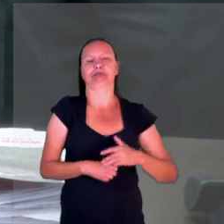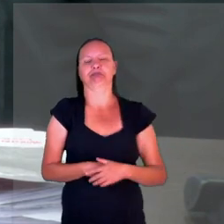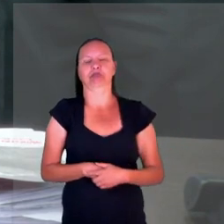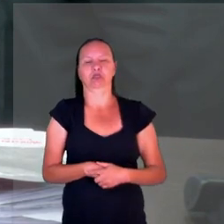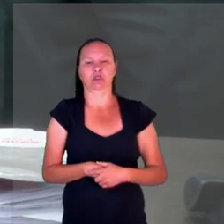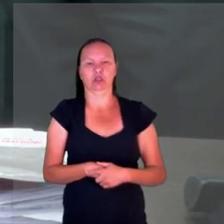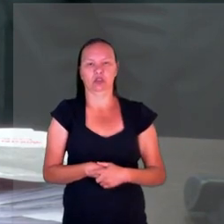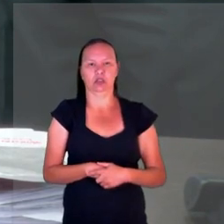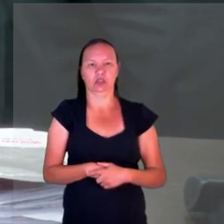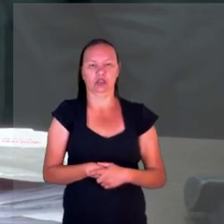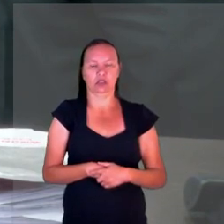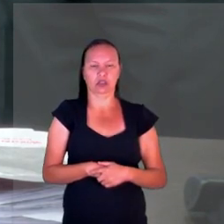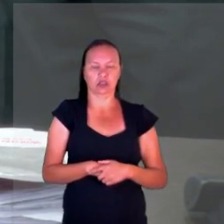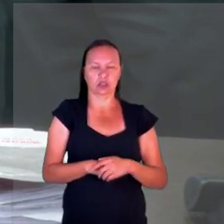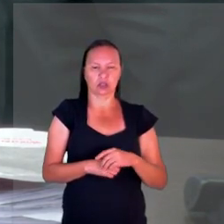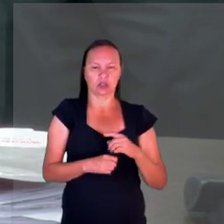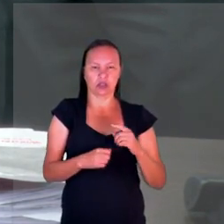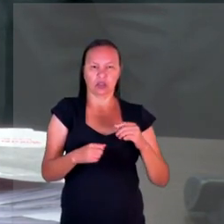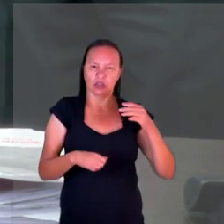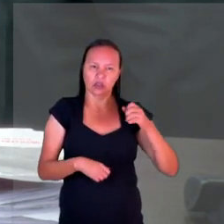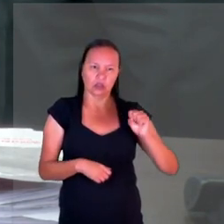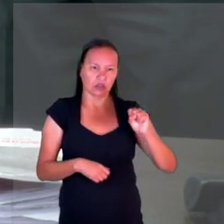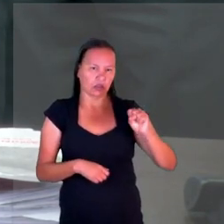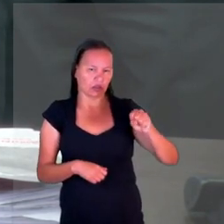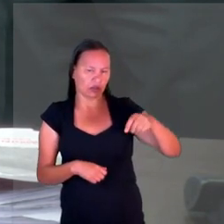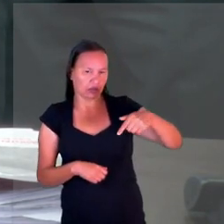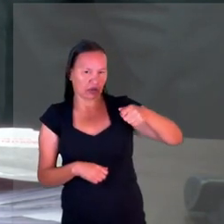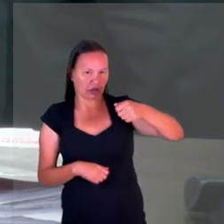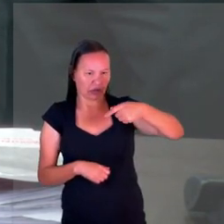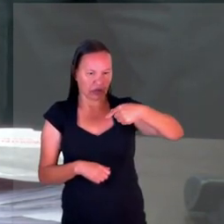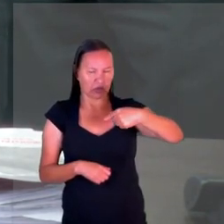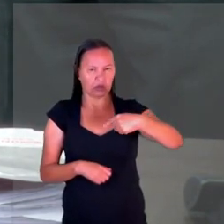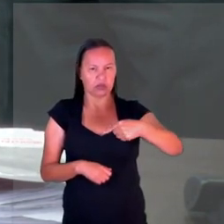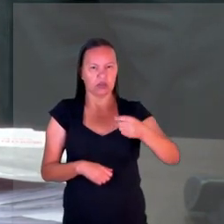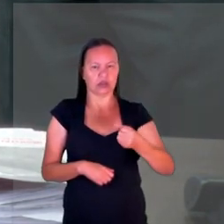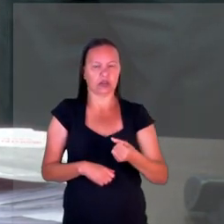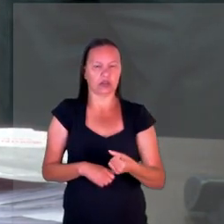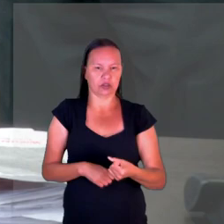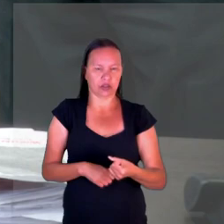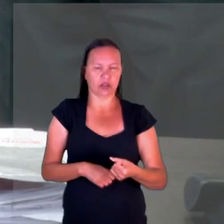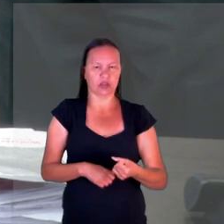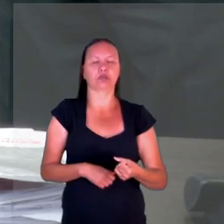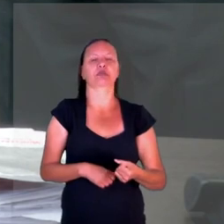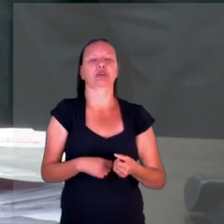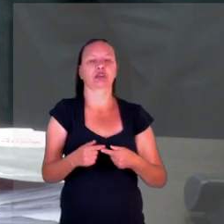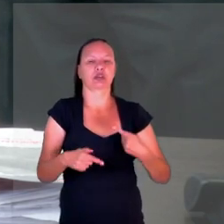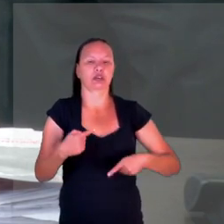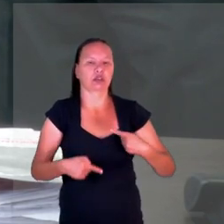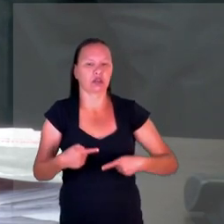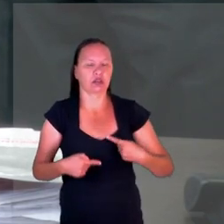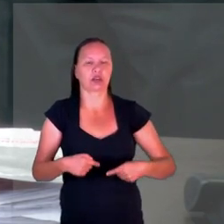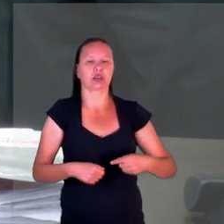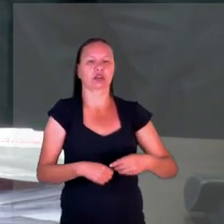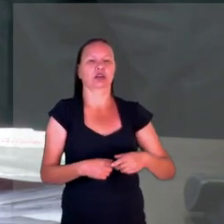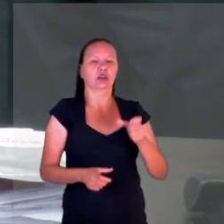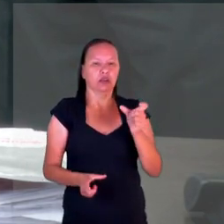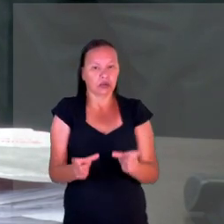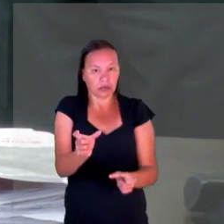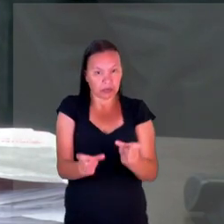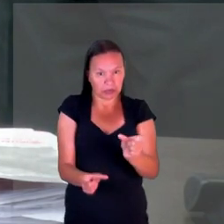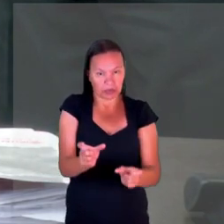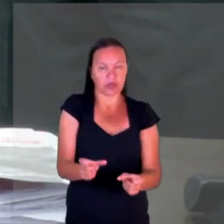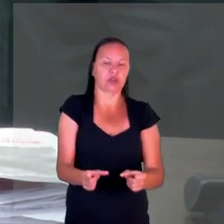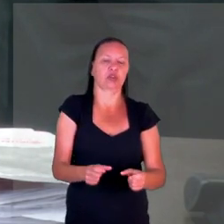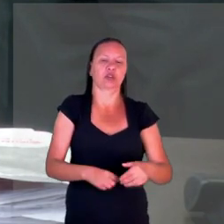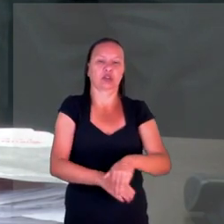as adpf em especial a 976 que trata dessas questões das pessoas em situação de rua que elas já